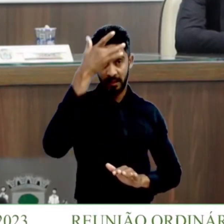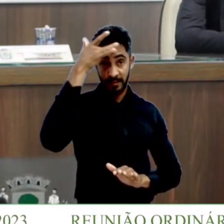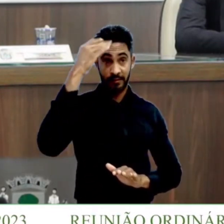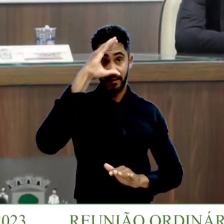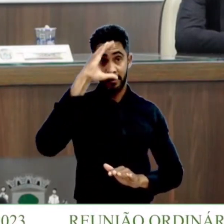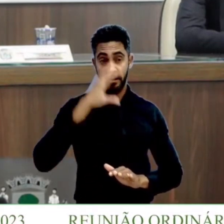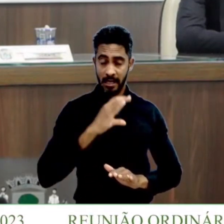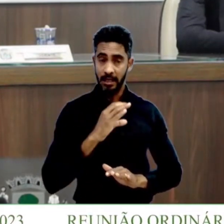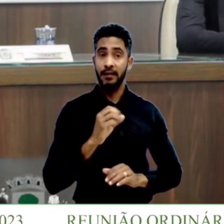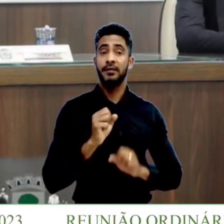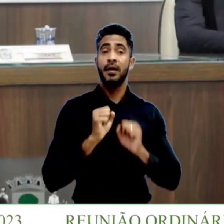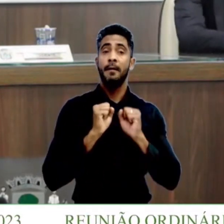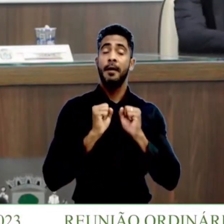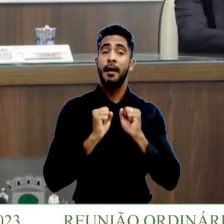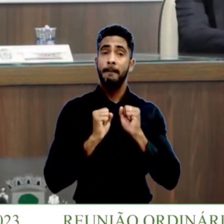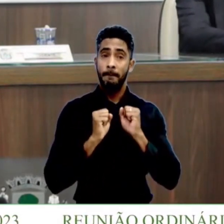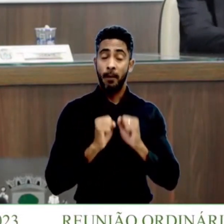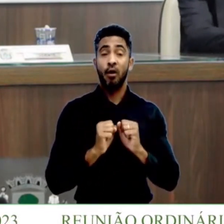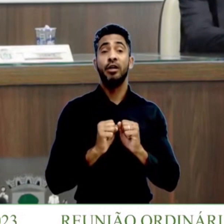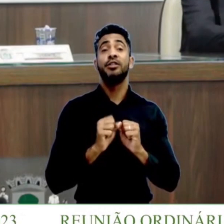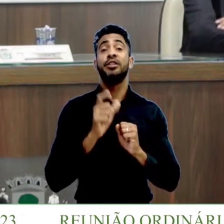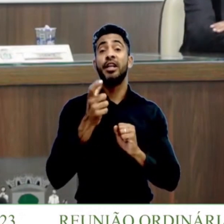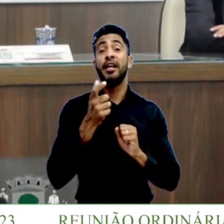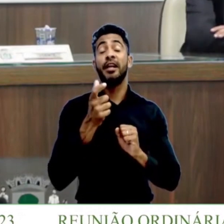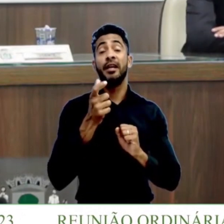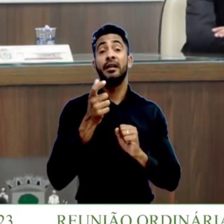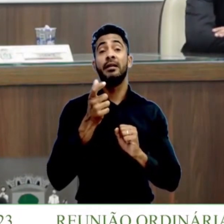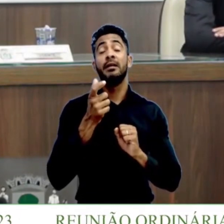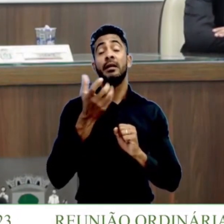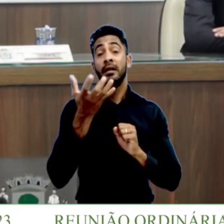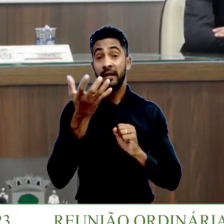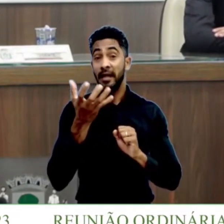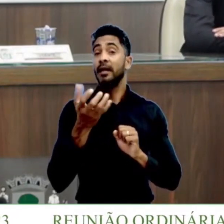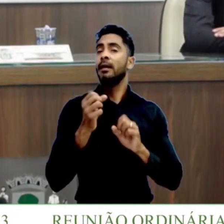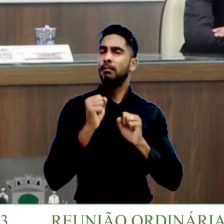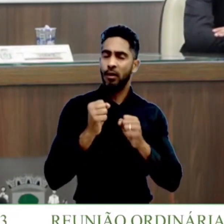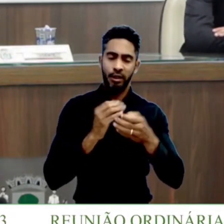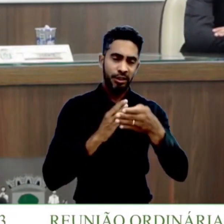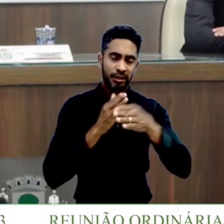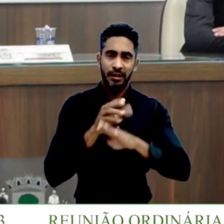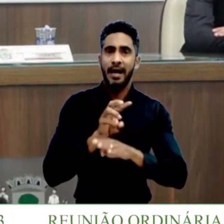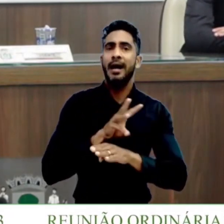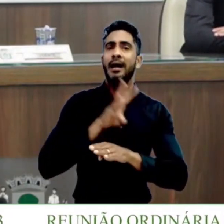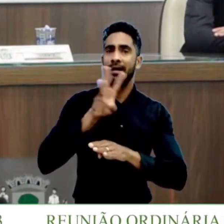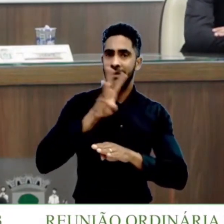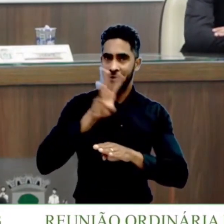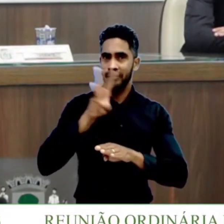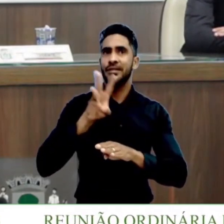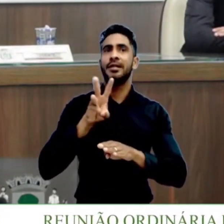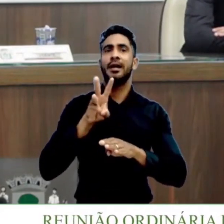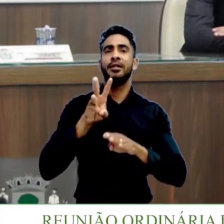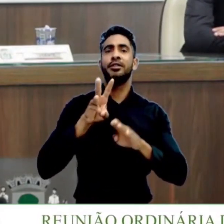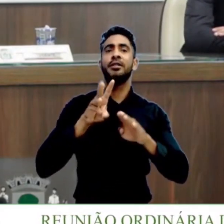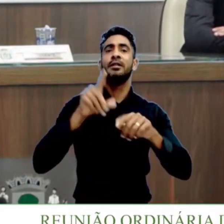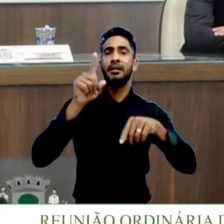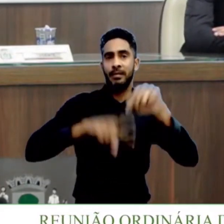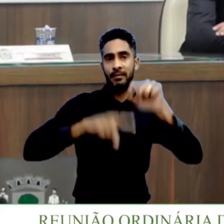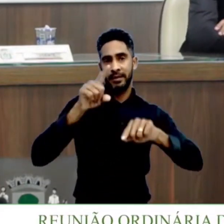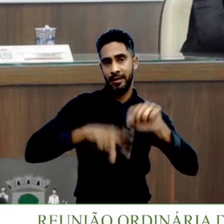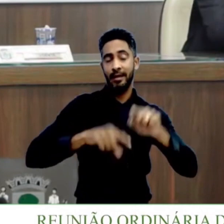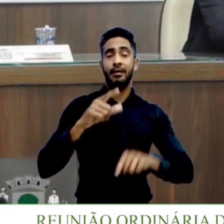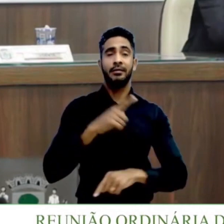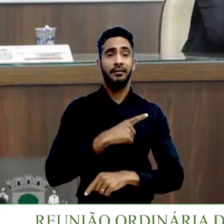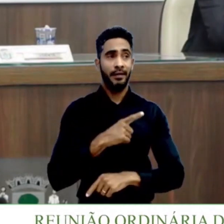aí janaubenses, quem quiser ter acesso, é só acessar o nosso site, vai ter acesso direto ao conteúdo da lei.